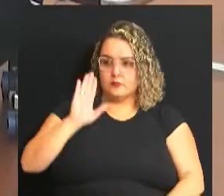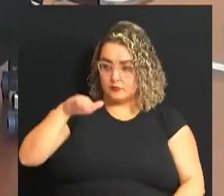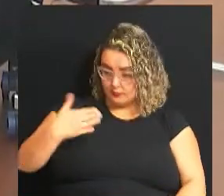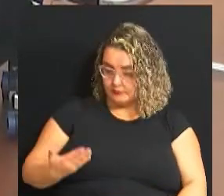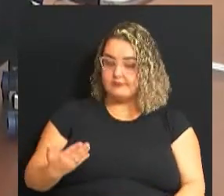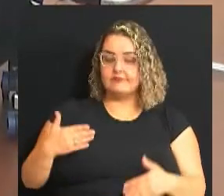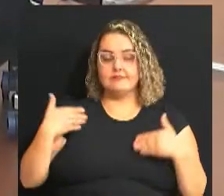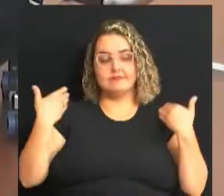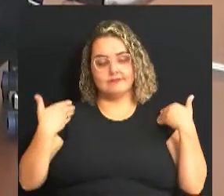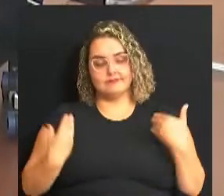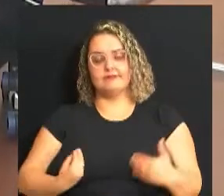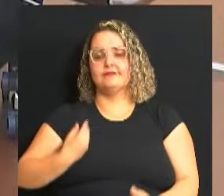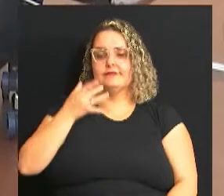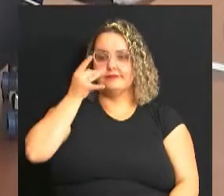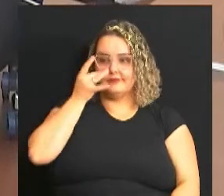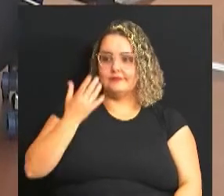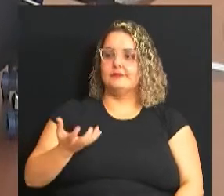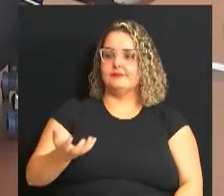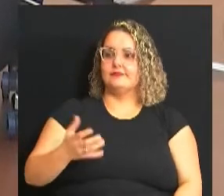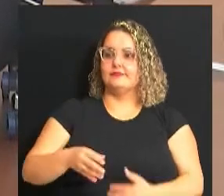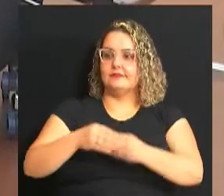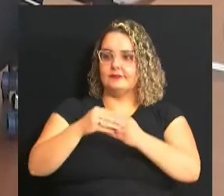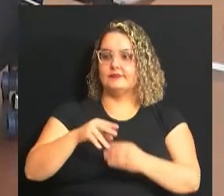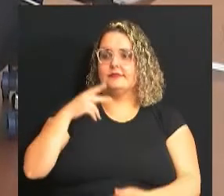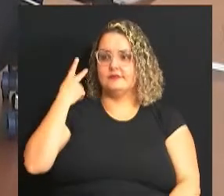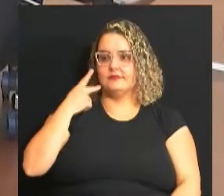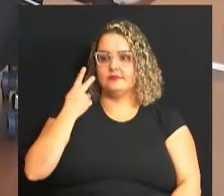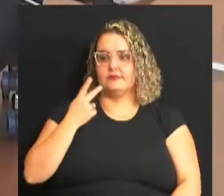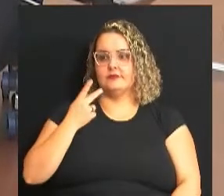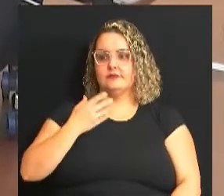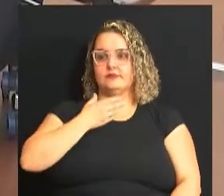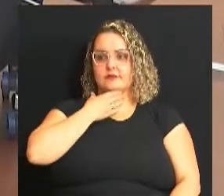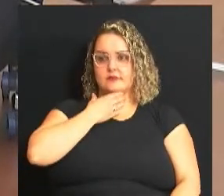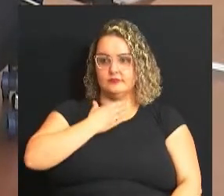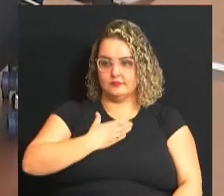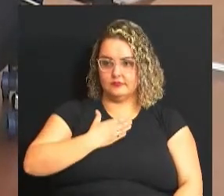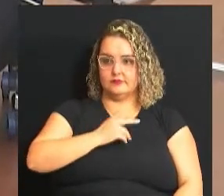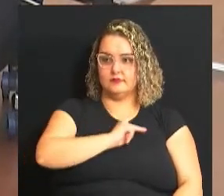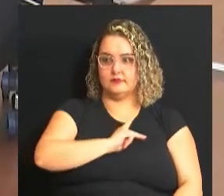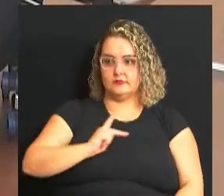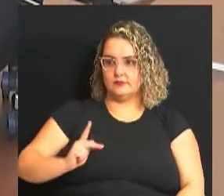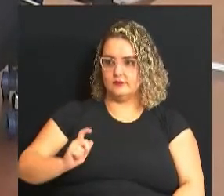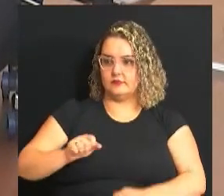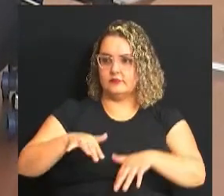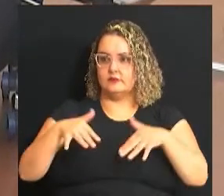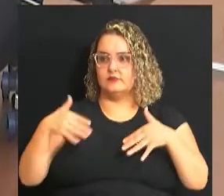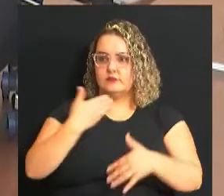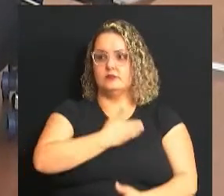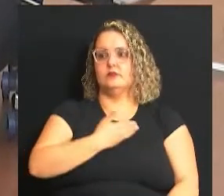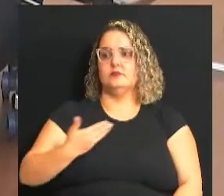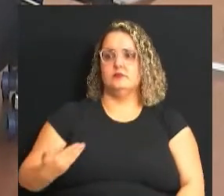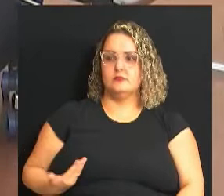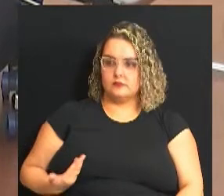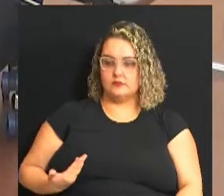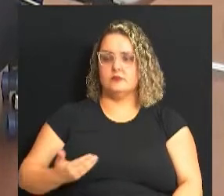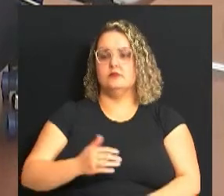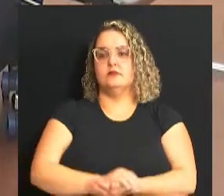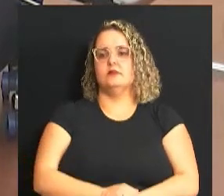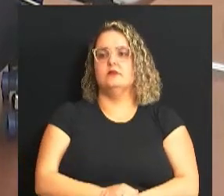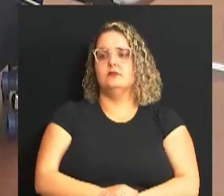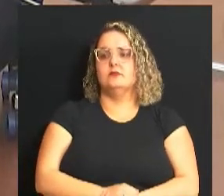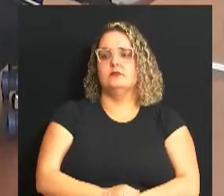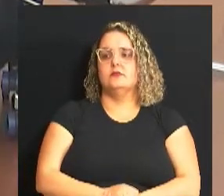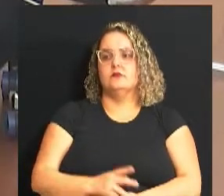aqui. Quero cumprimentar o vereador Carmo, que preside esta audiência pública, o vereador